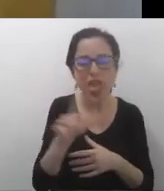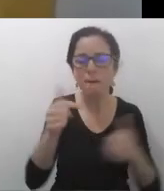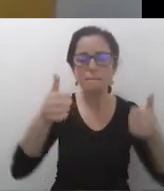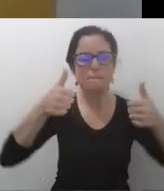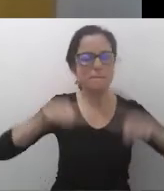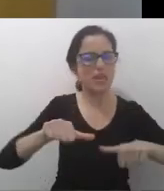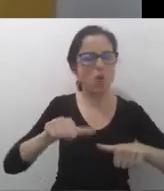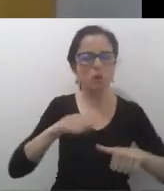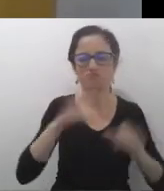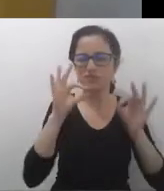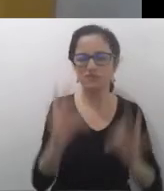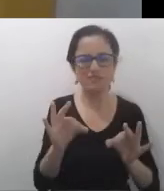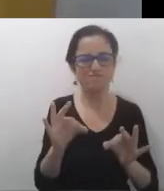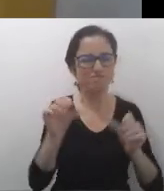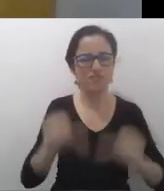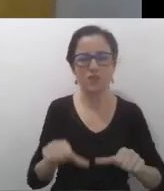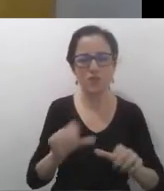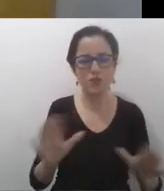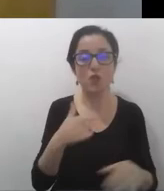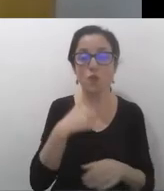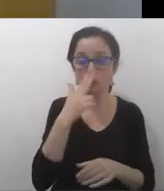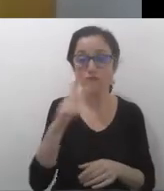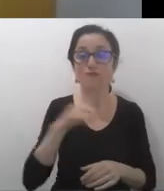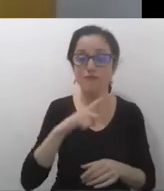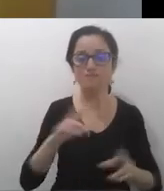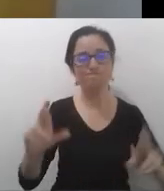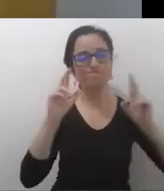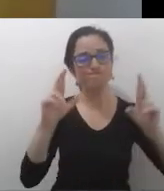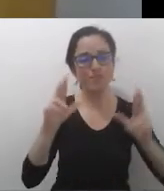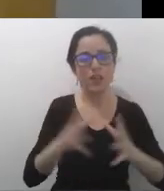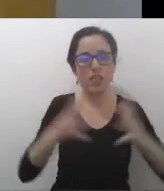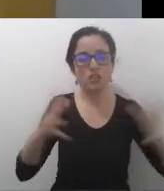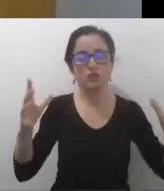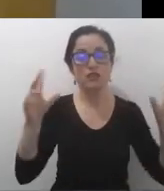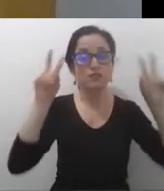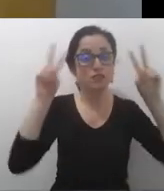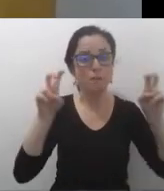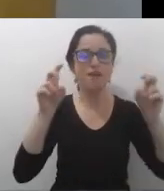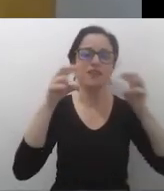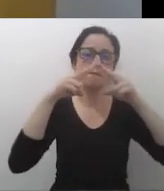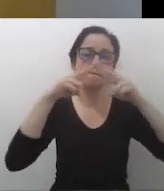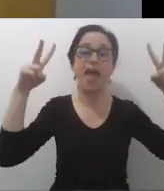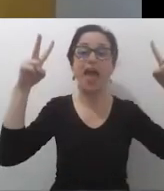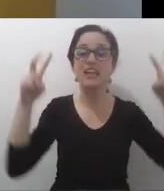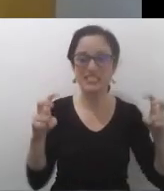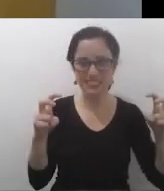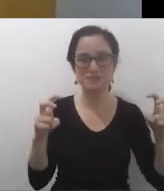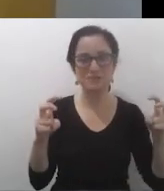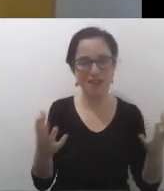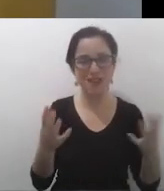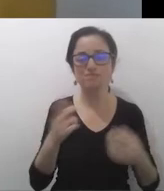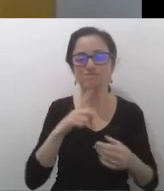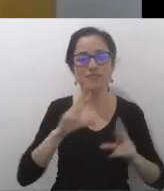bem pior, até, em certo sentido. Bom, então eu acho que havia essa expectativa muito grande